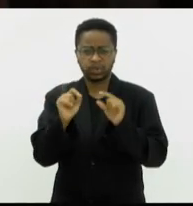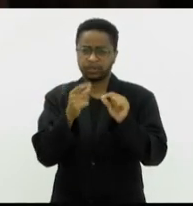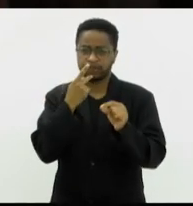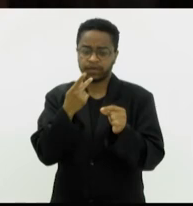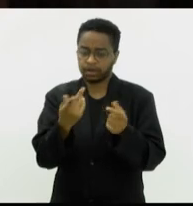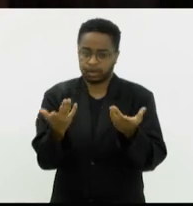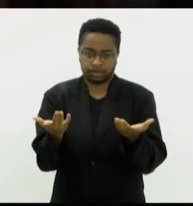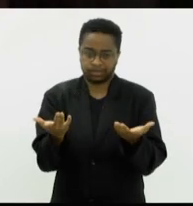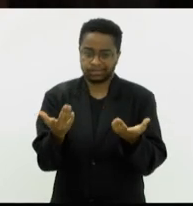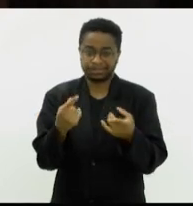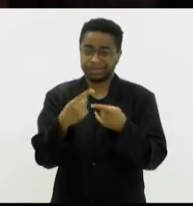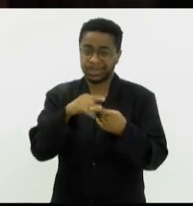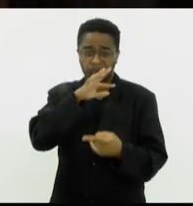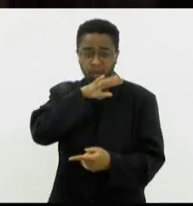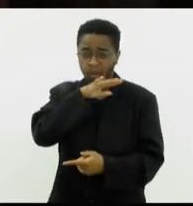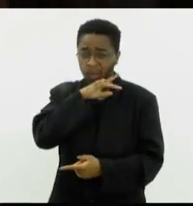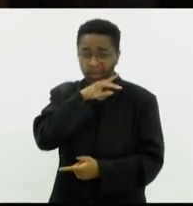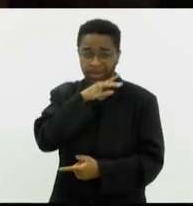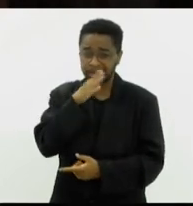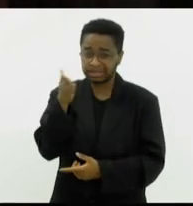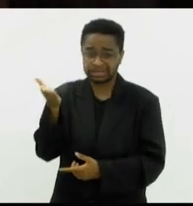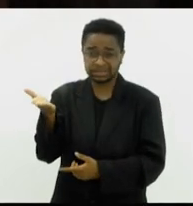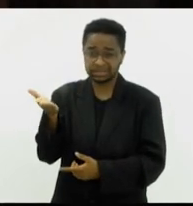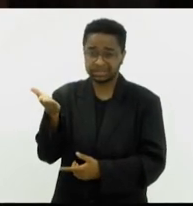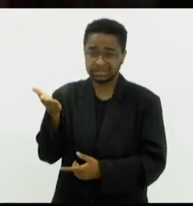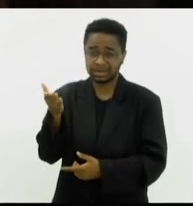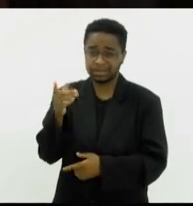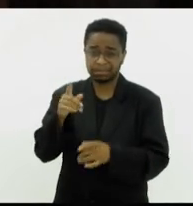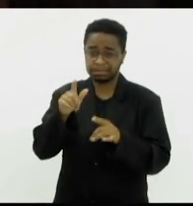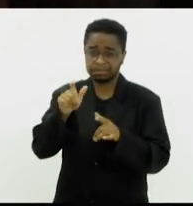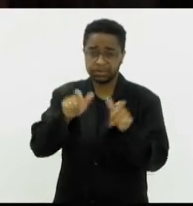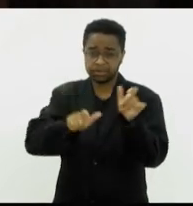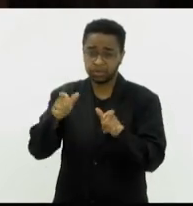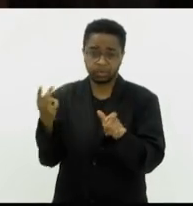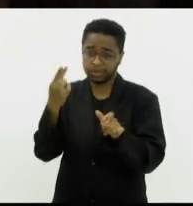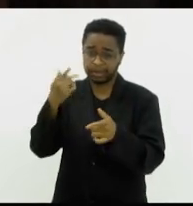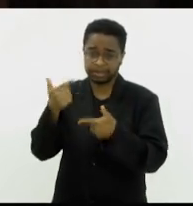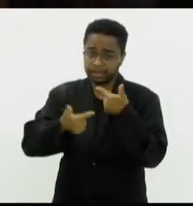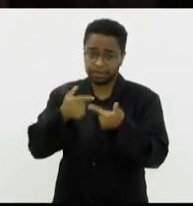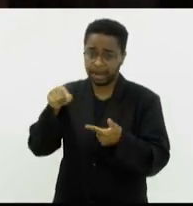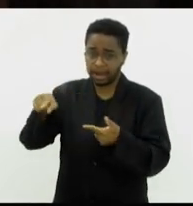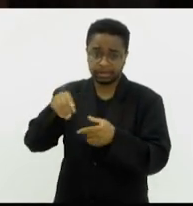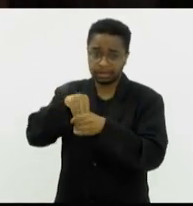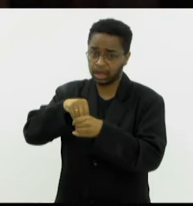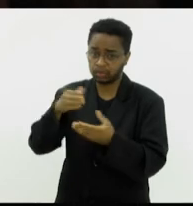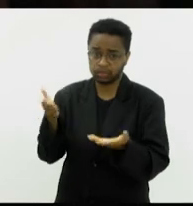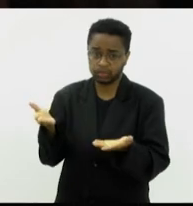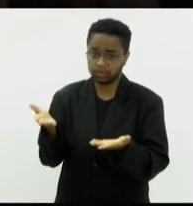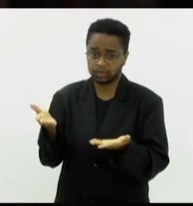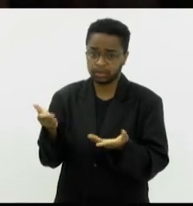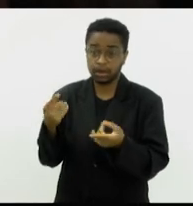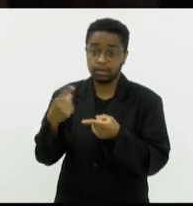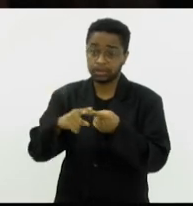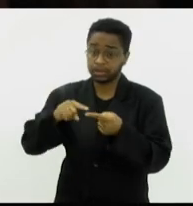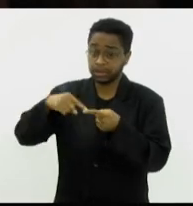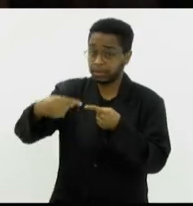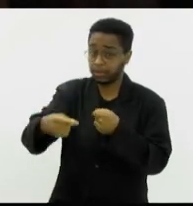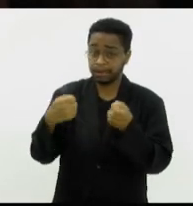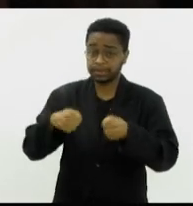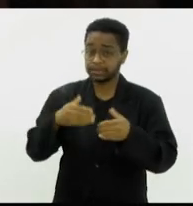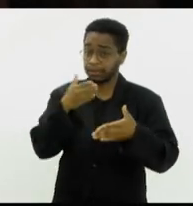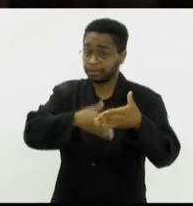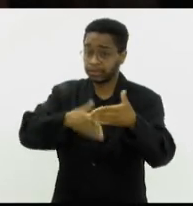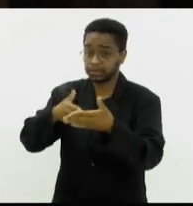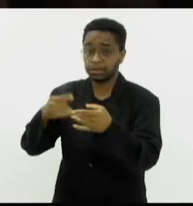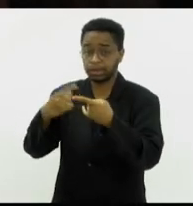cara porque tá tão ruim que o servidor el não merece trabalhar nesse estado aqui ainda mais assim porque da daqui a pouco vai ter que interditar porque